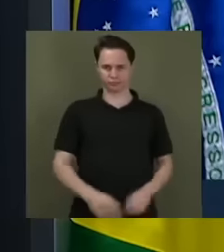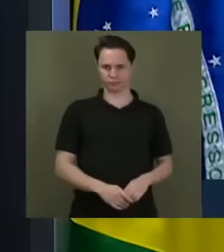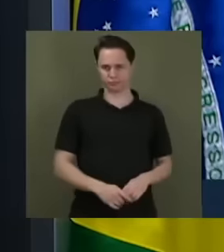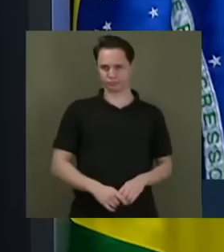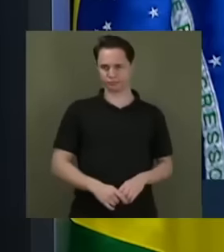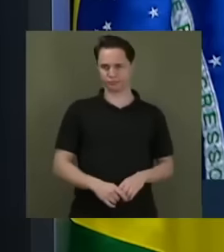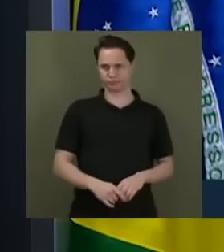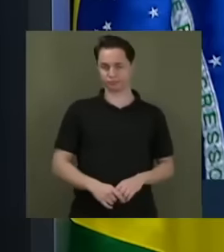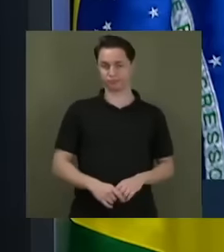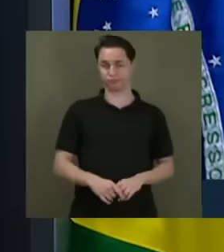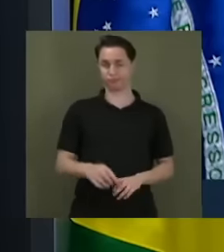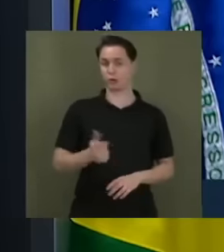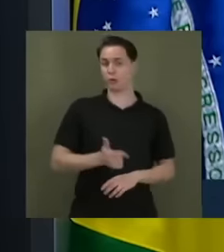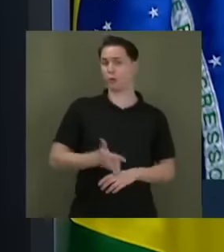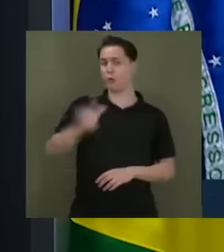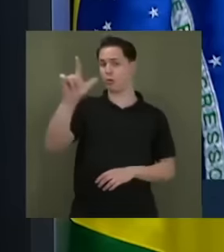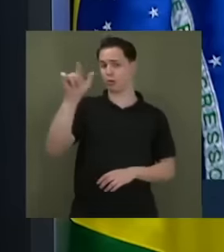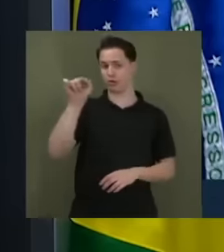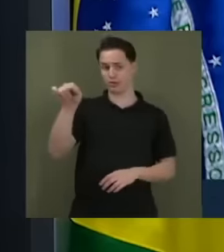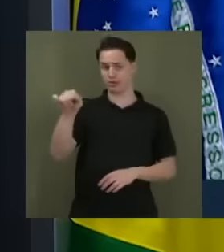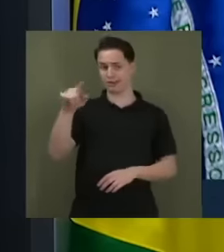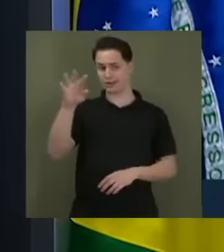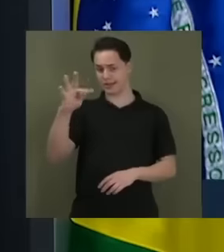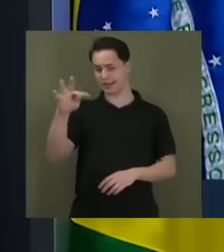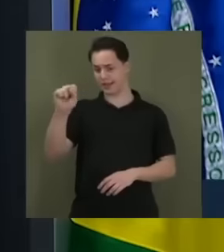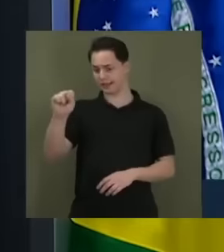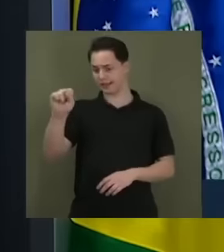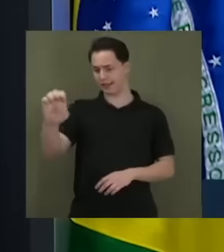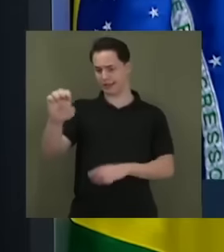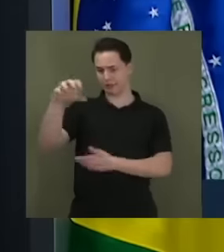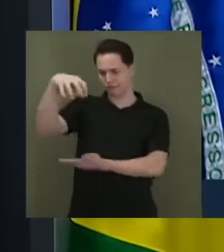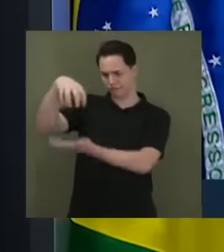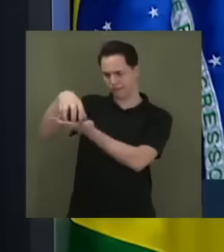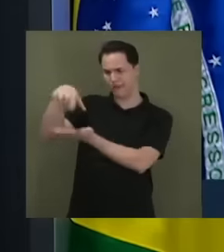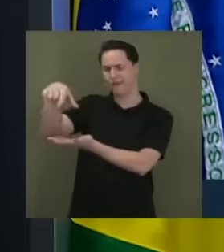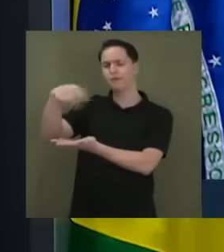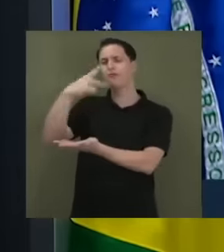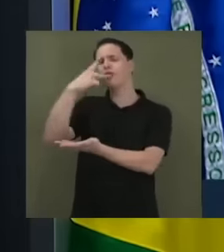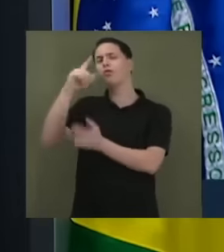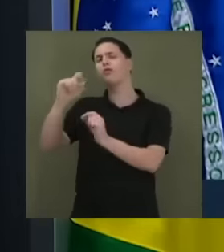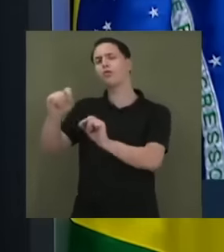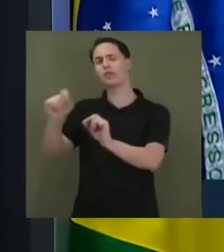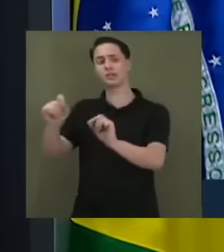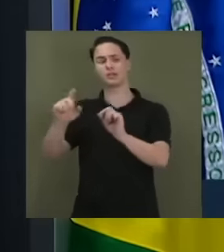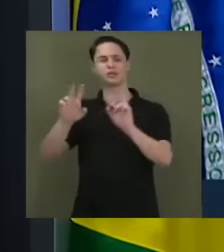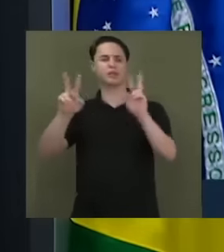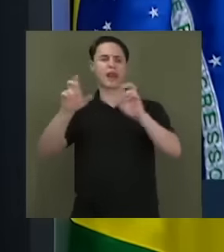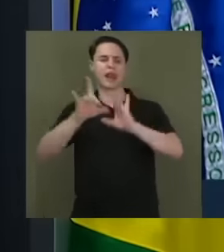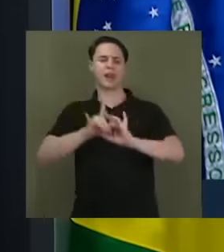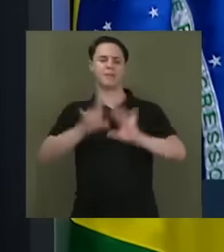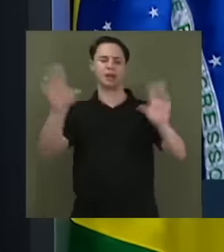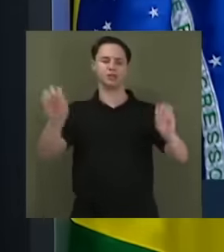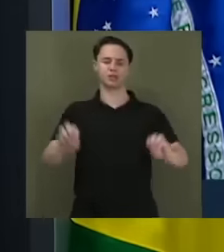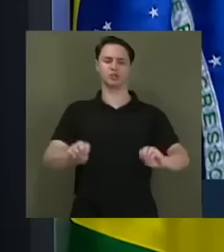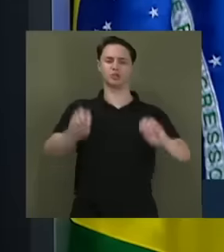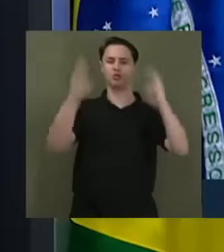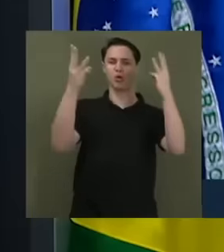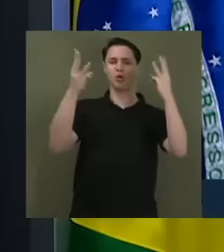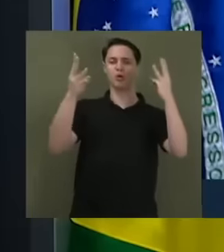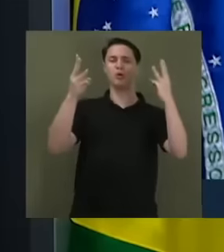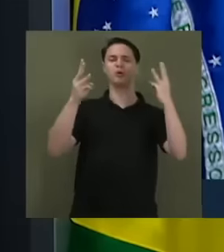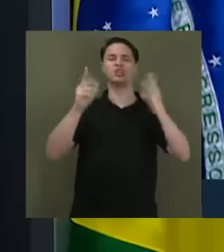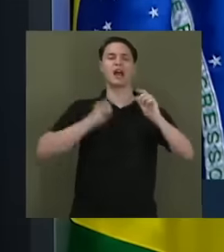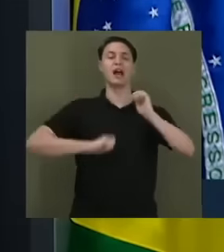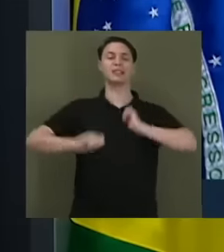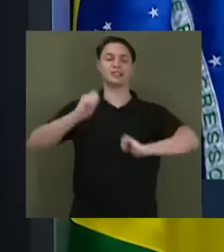a outra aberração decidida pelo TSE senhor presidente na última semana diz respeito à liberação de shows de artistas na